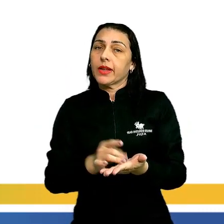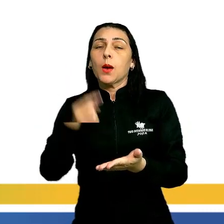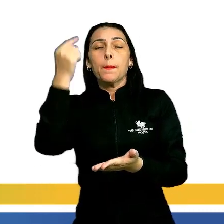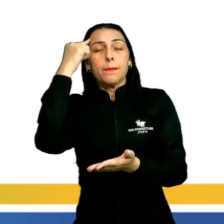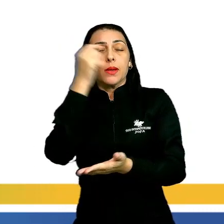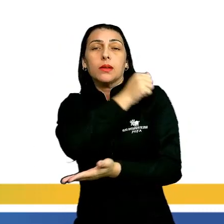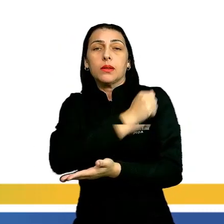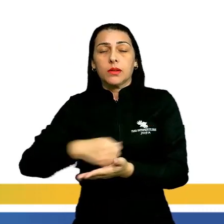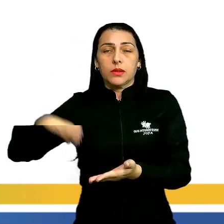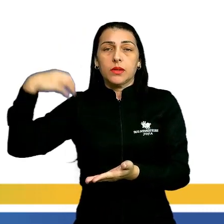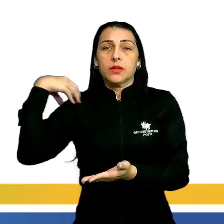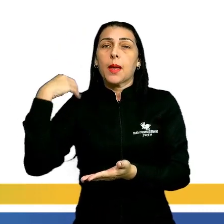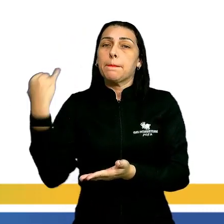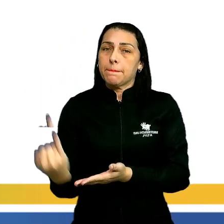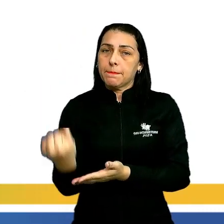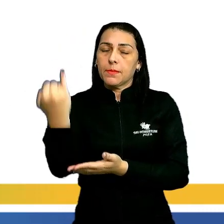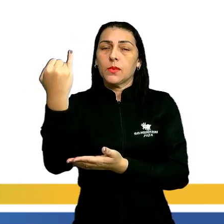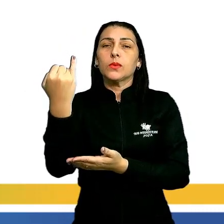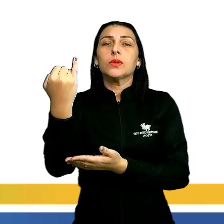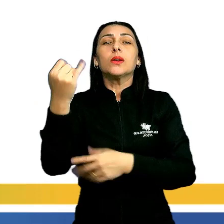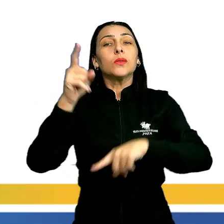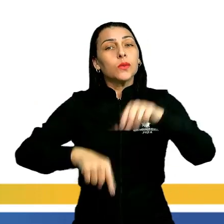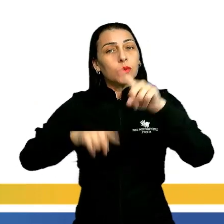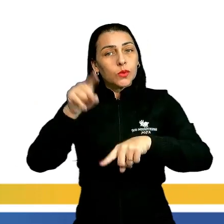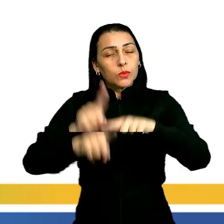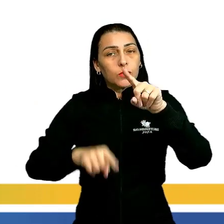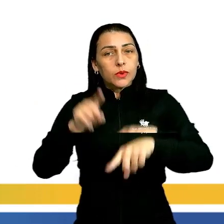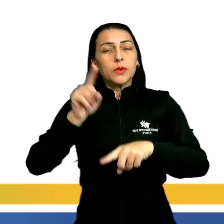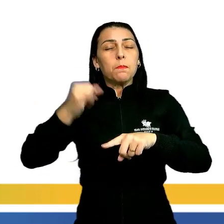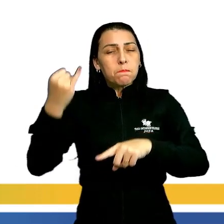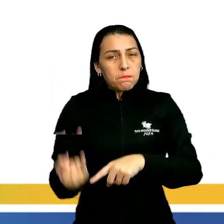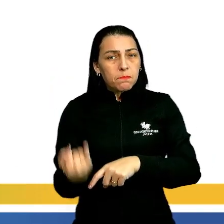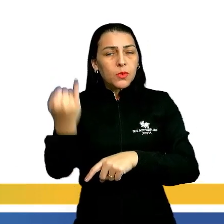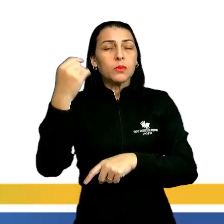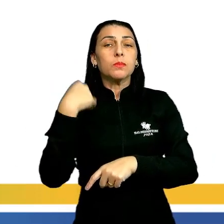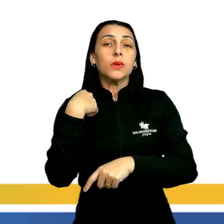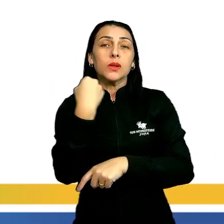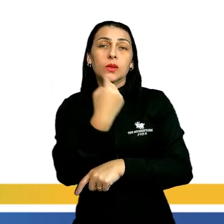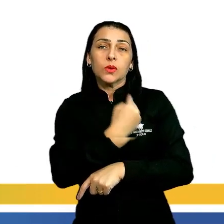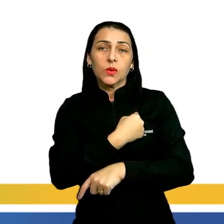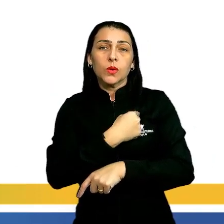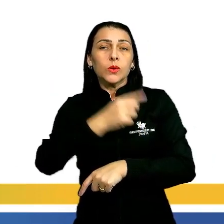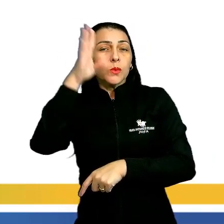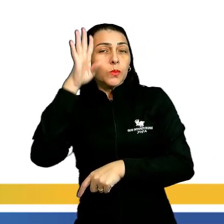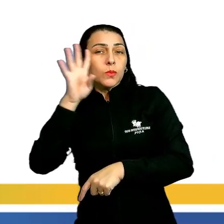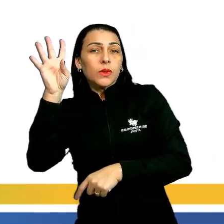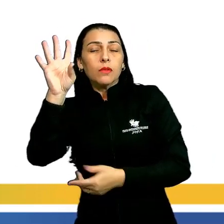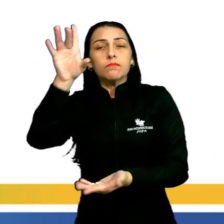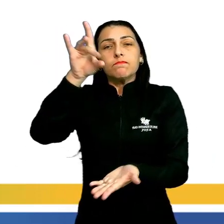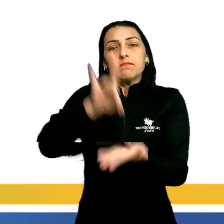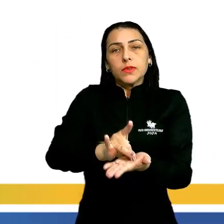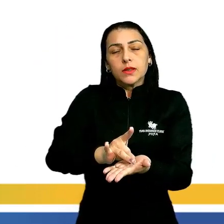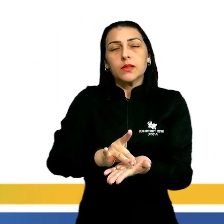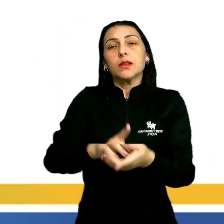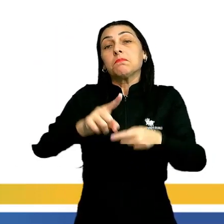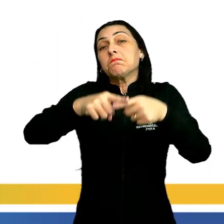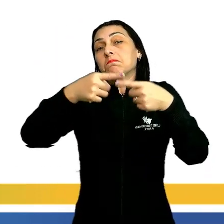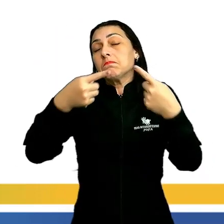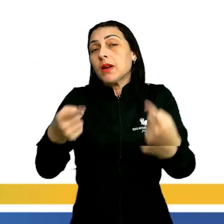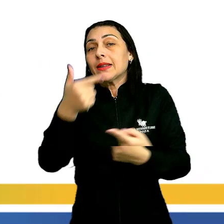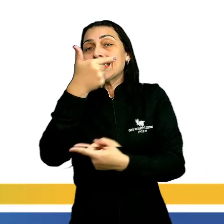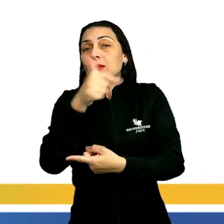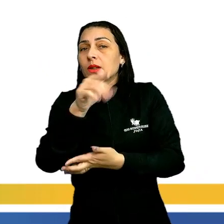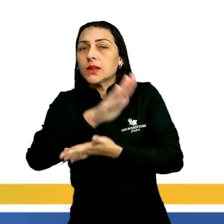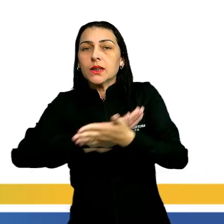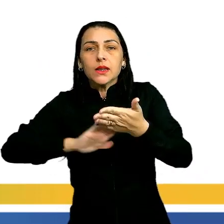analítica aristotélica ela é fundamental, ela é um instrumento de vital importância para a gente elucidar a verdade. Porém, não